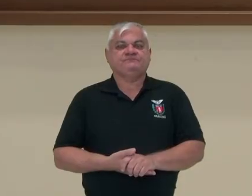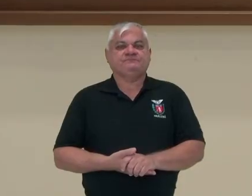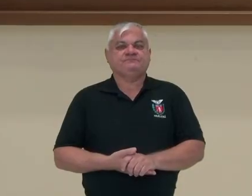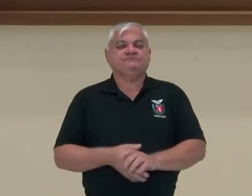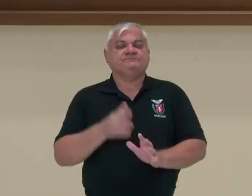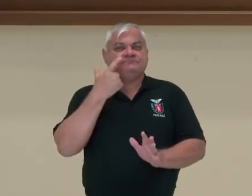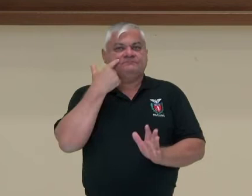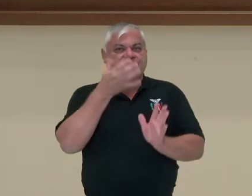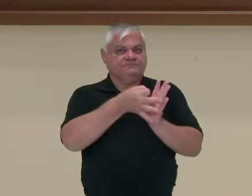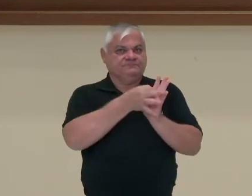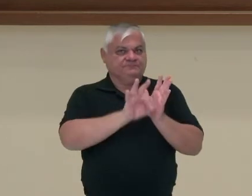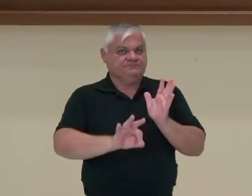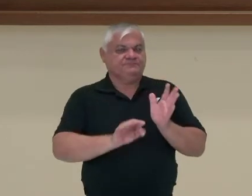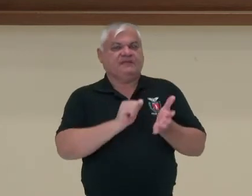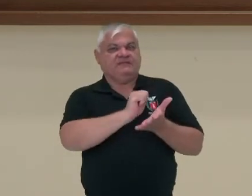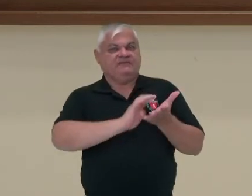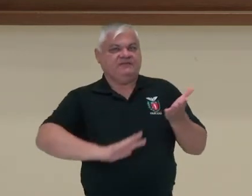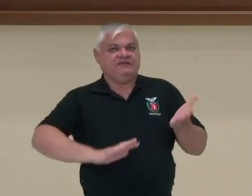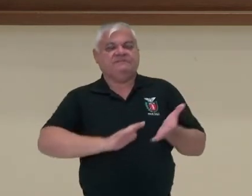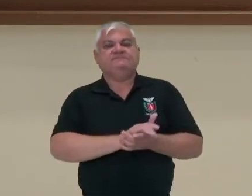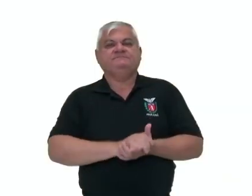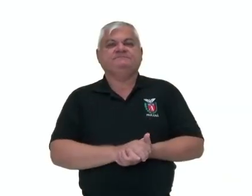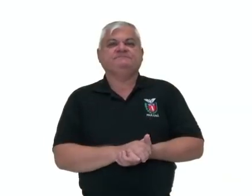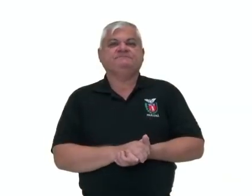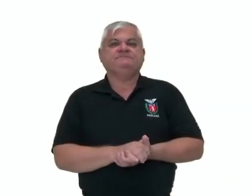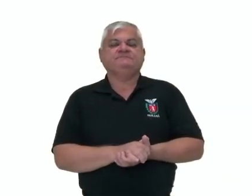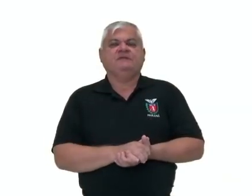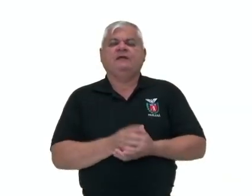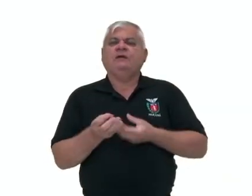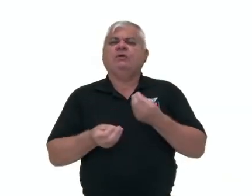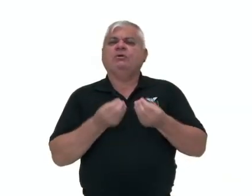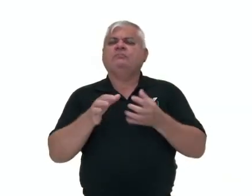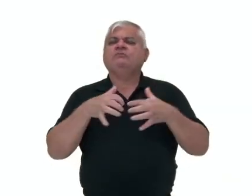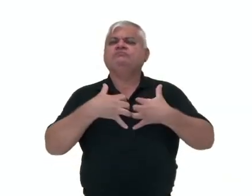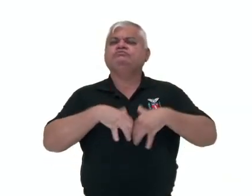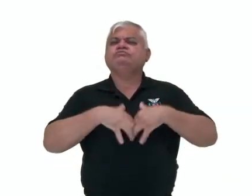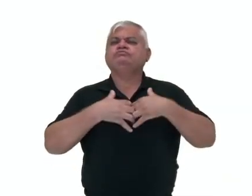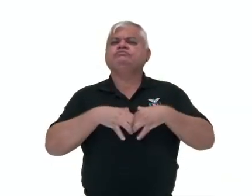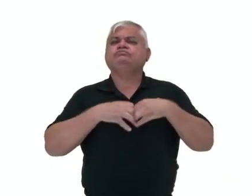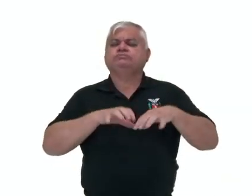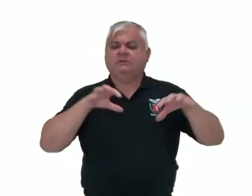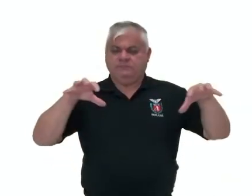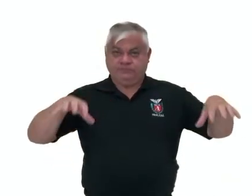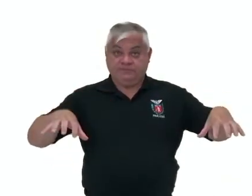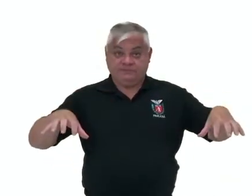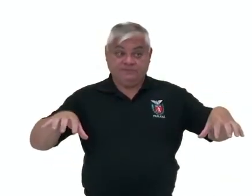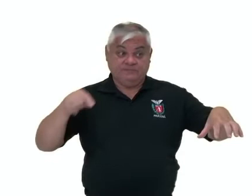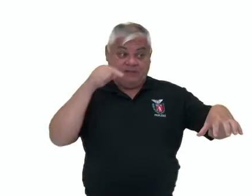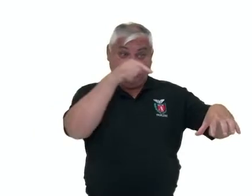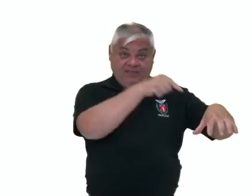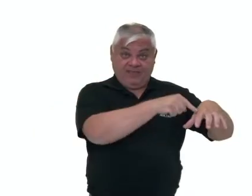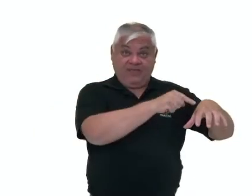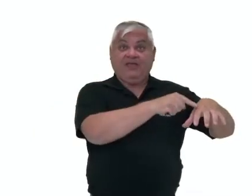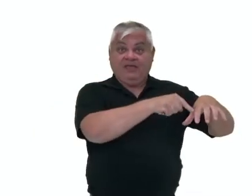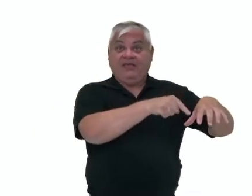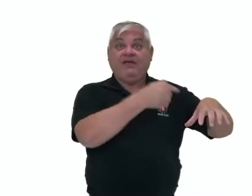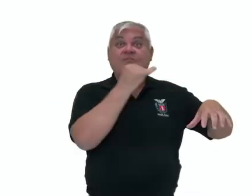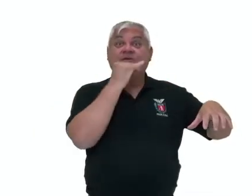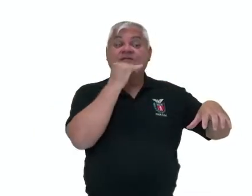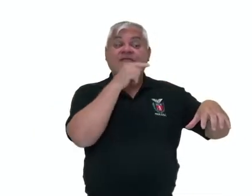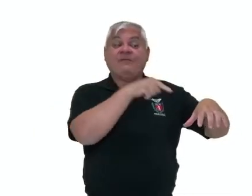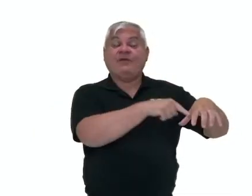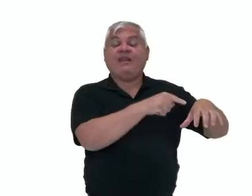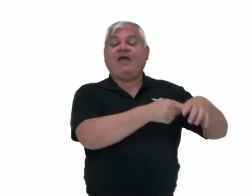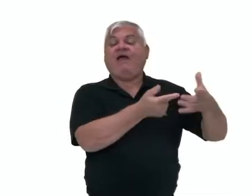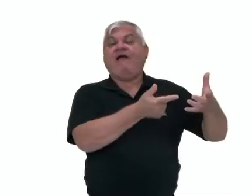Vamos fazer a correção da nossa atividade, pessoal? Como funcionava os órgãos pela coroa espanhola, criados pela